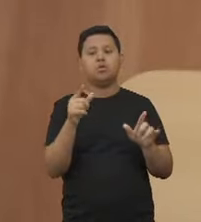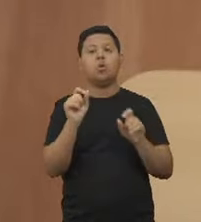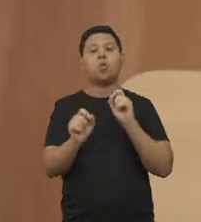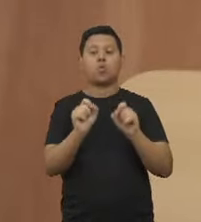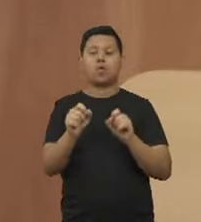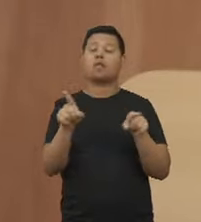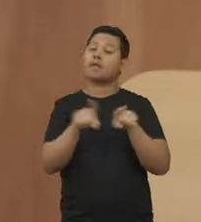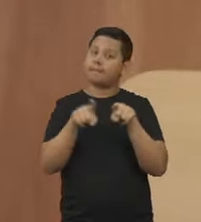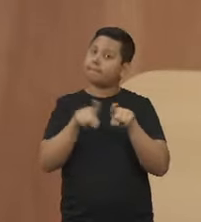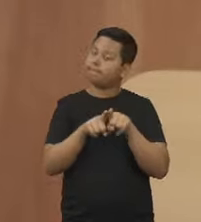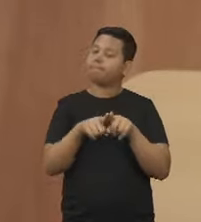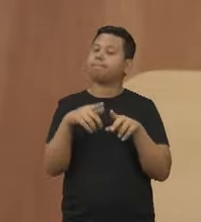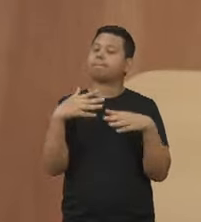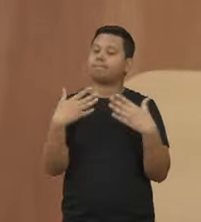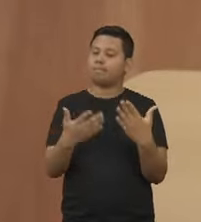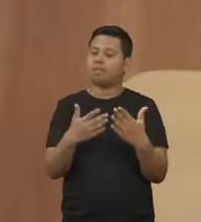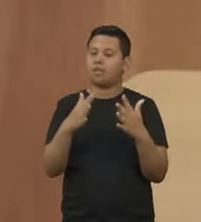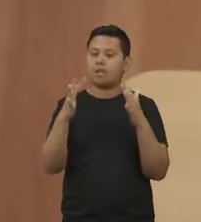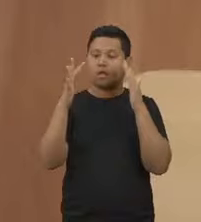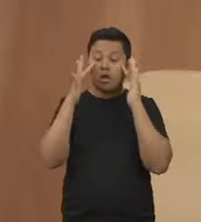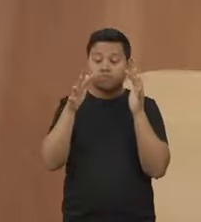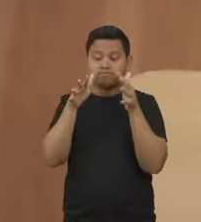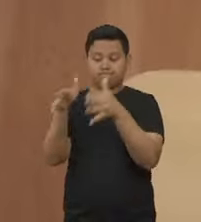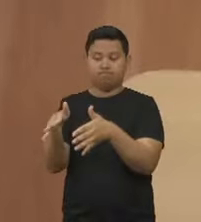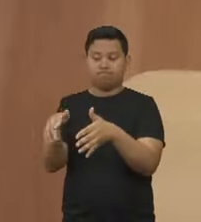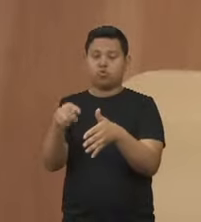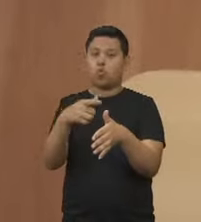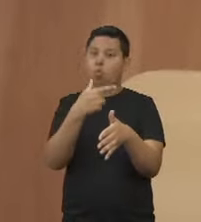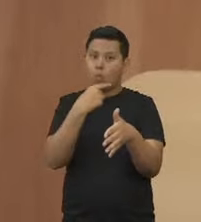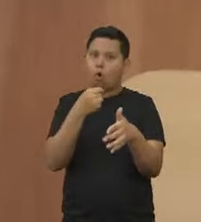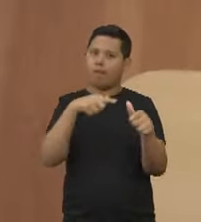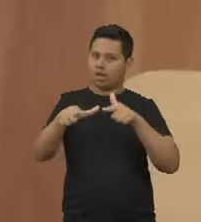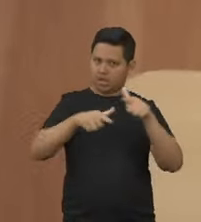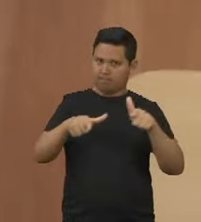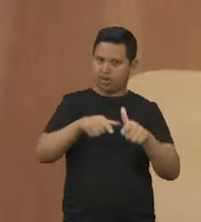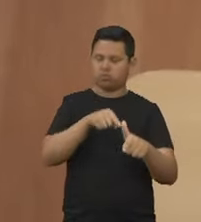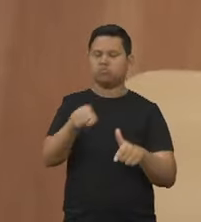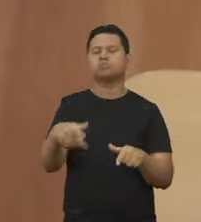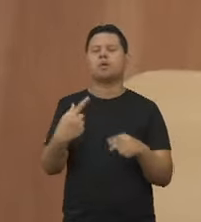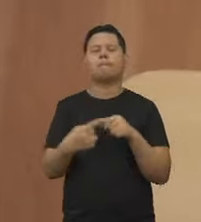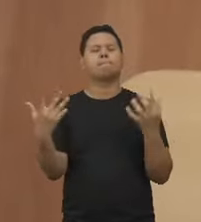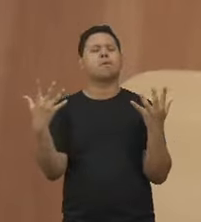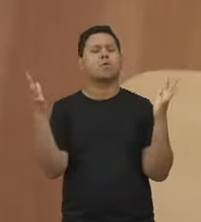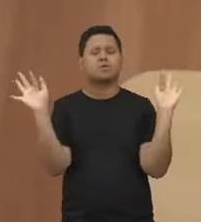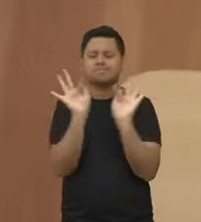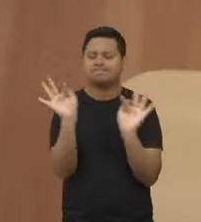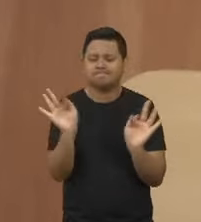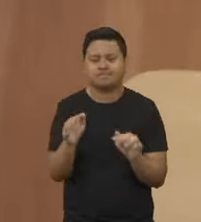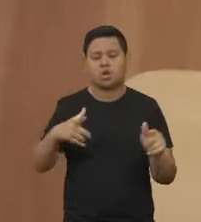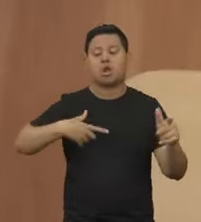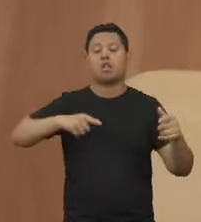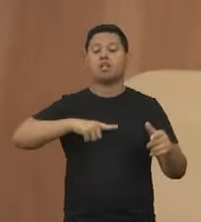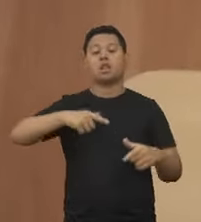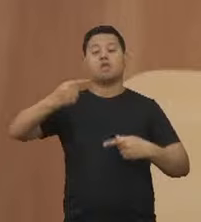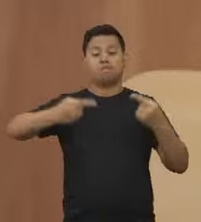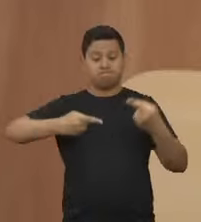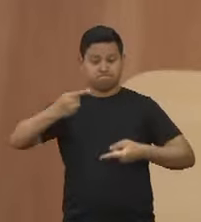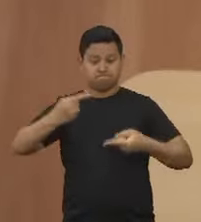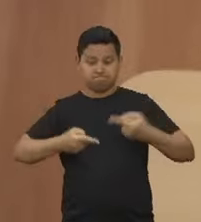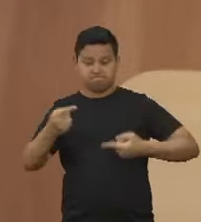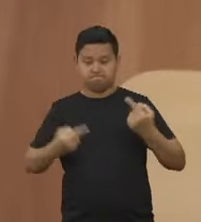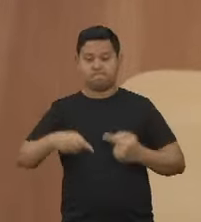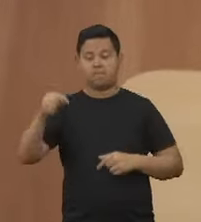está pensando no carroceiro. Fico muito feliz porque nós fizemos uma discussão aqui na casa,